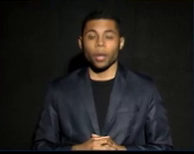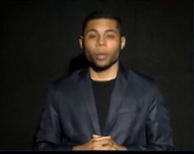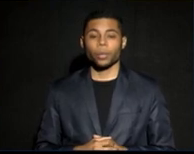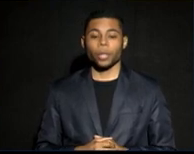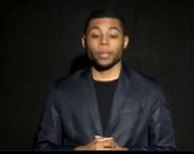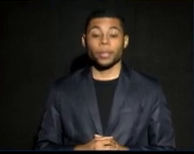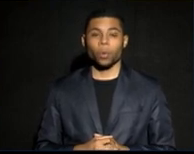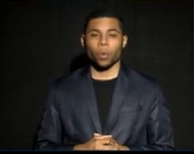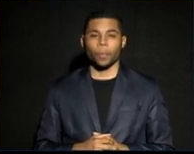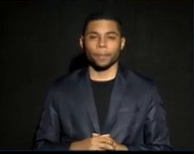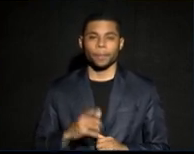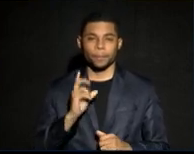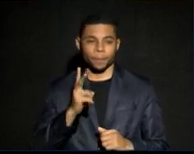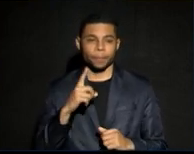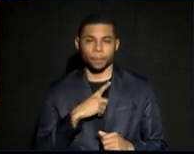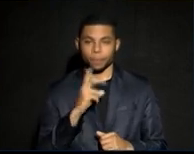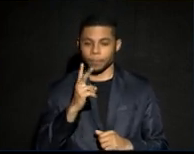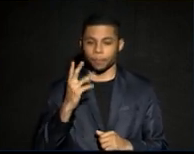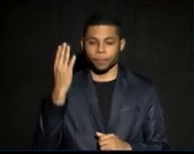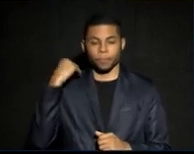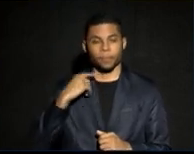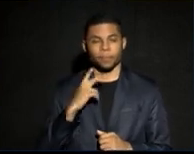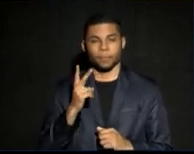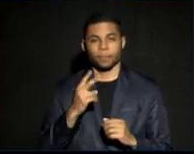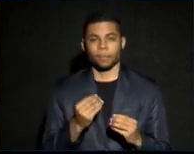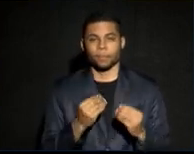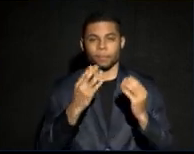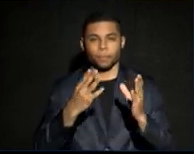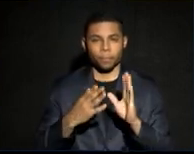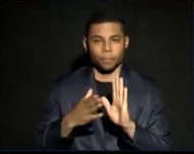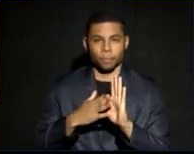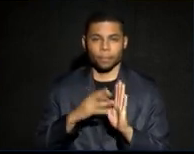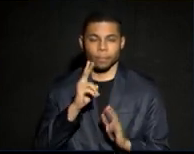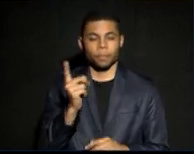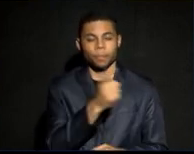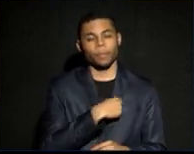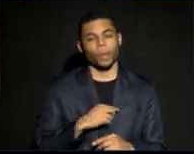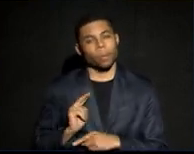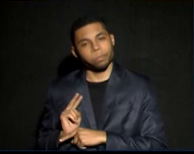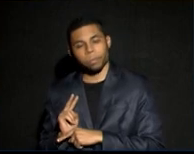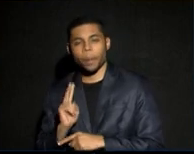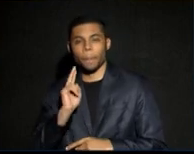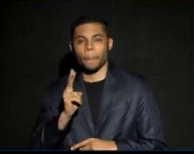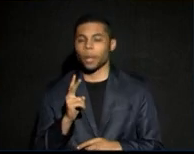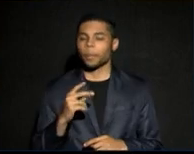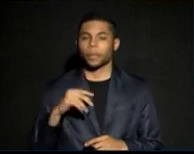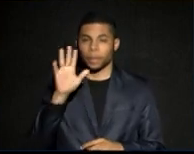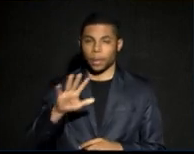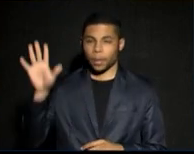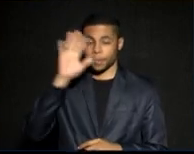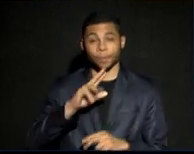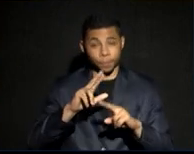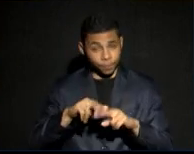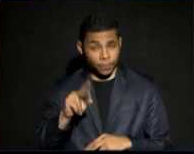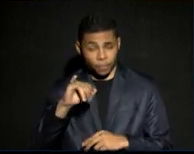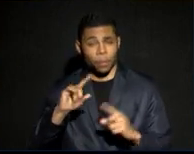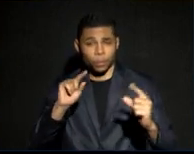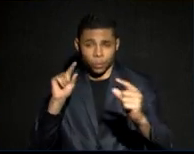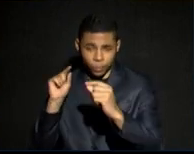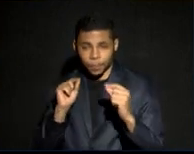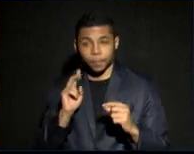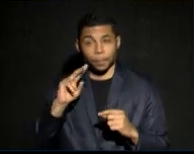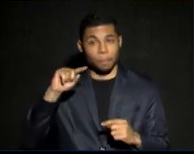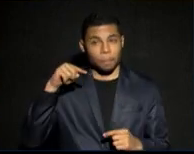de 520 milhões de reais que eu dou a quota-parte dos Municípios e preservam a receita do estátua isso vai ter que ser